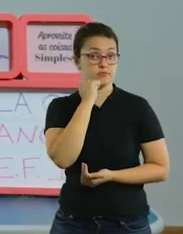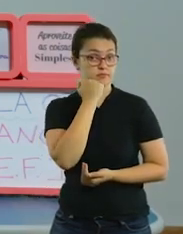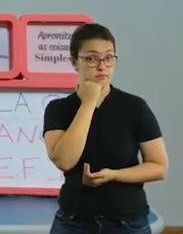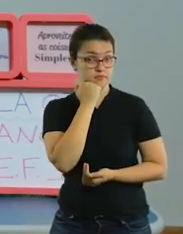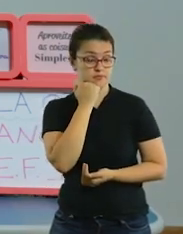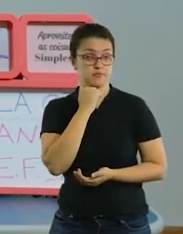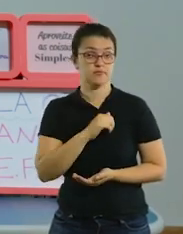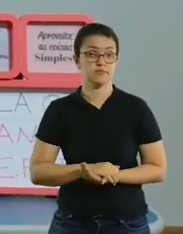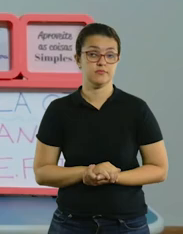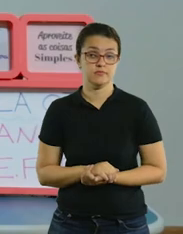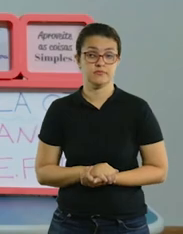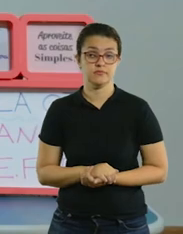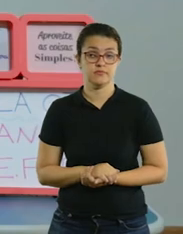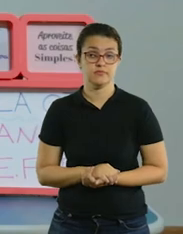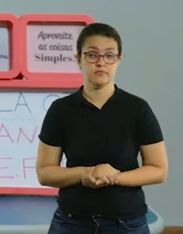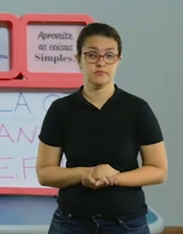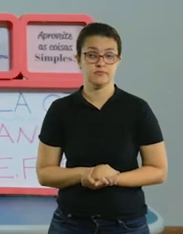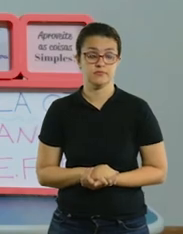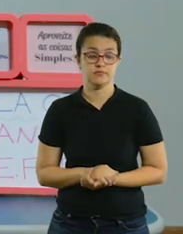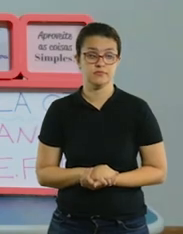Em ciências,